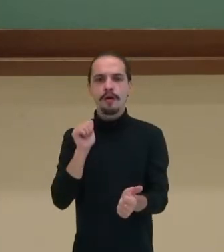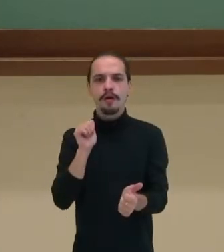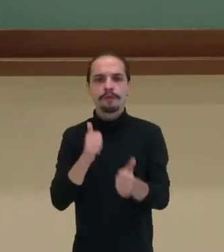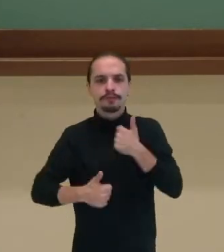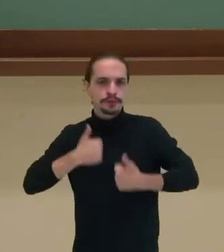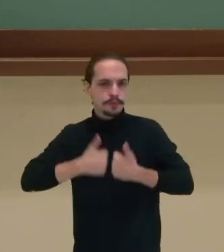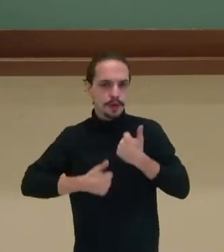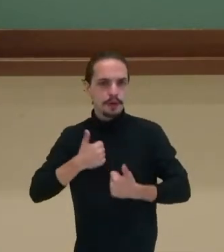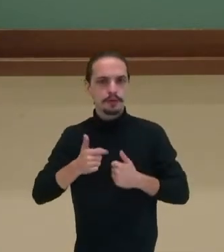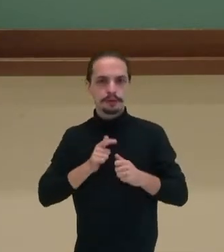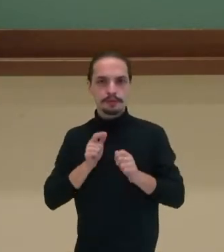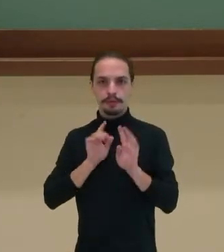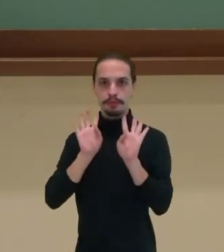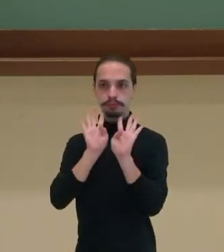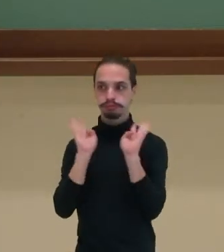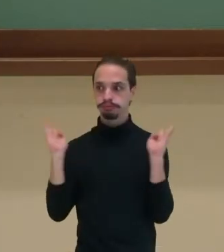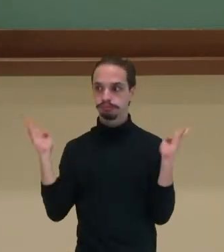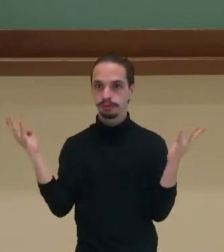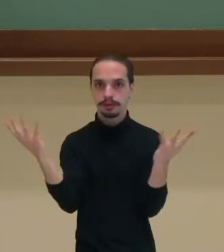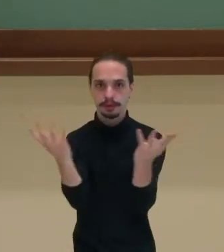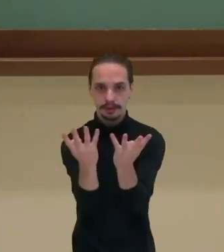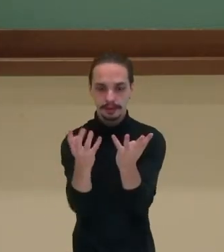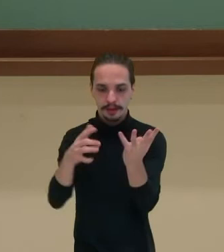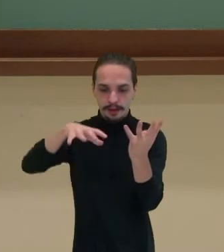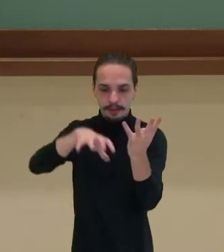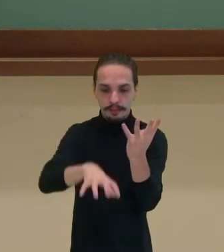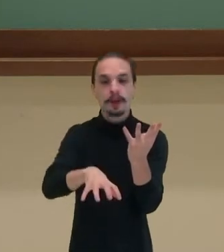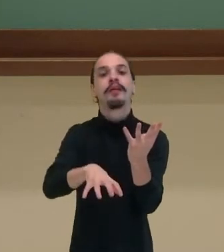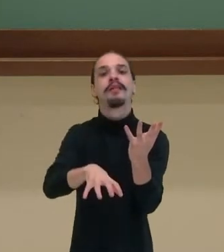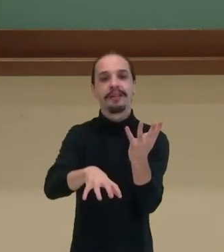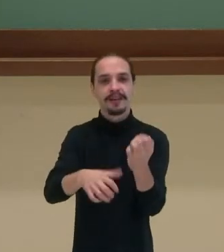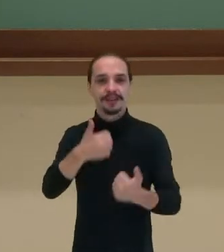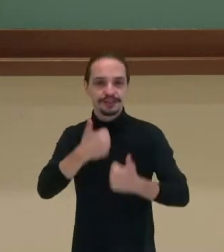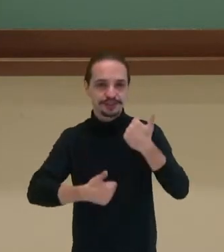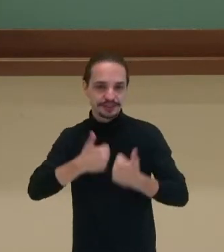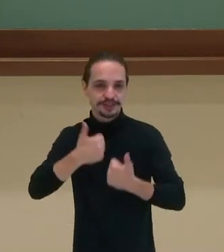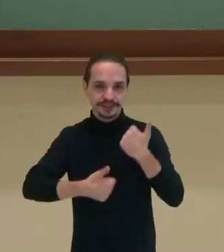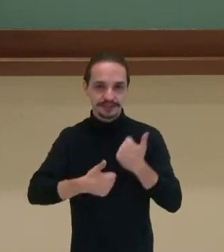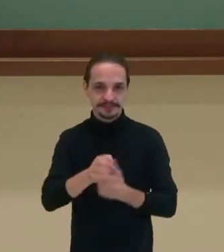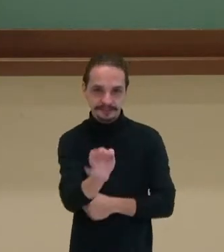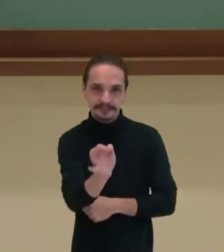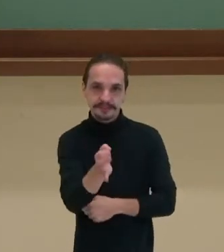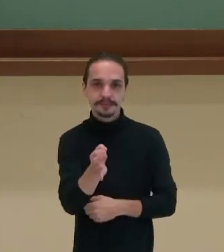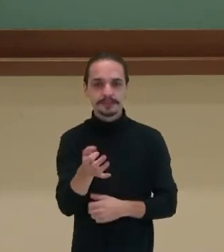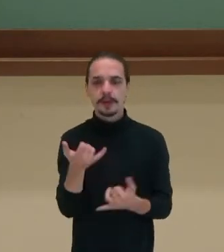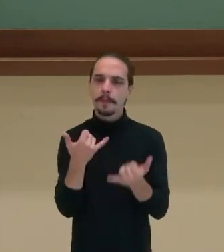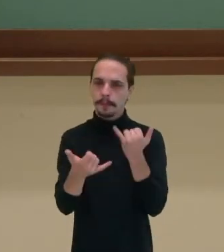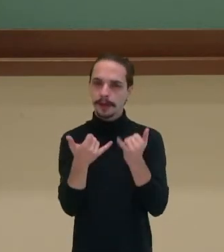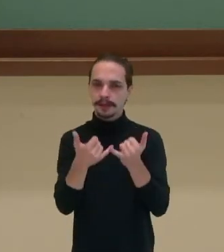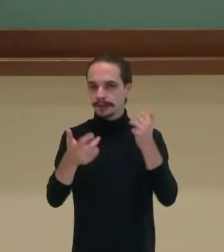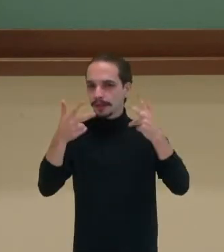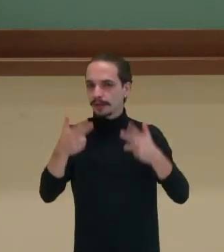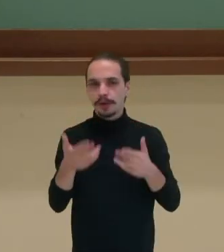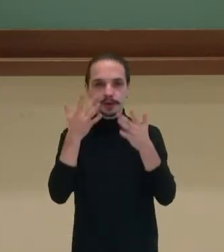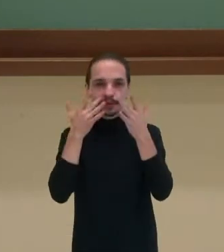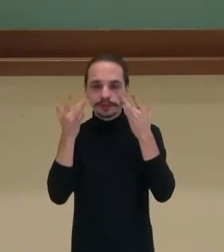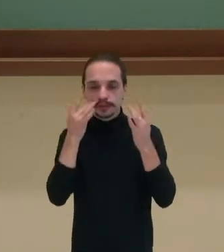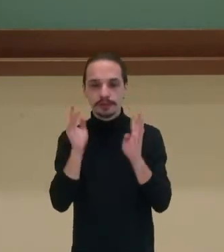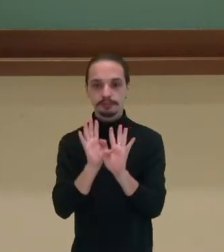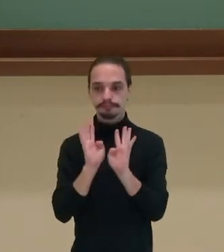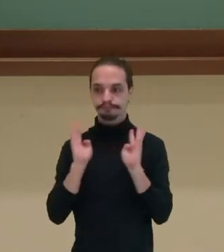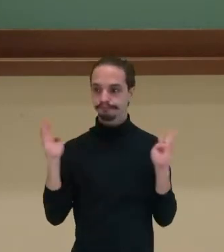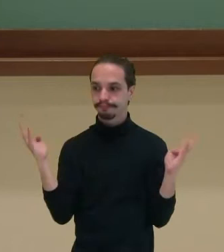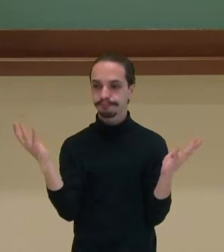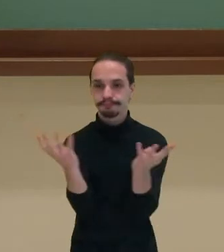a arquibancada ao redor e no meio o campo ali os jogadores estão fazendo a partida, né? Então o teatro de arena